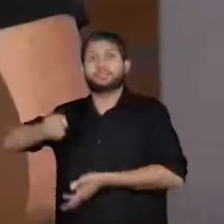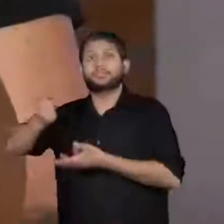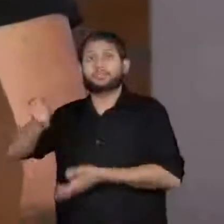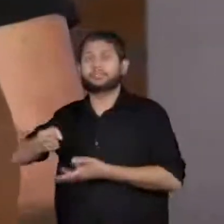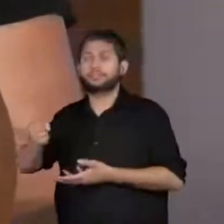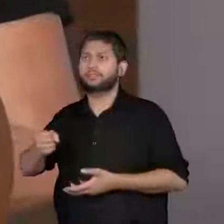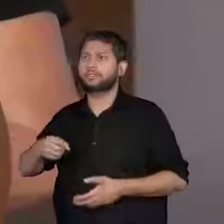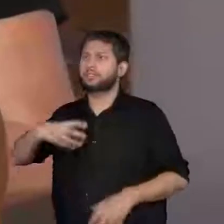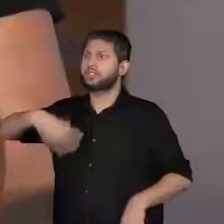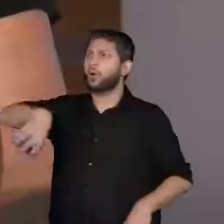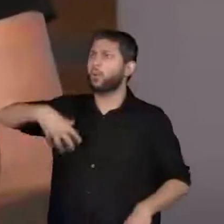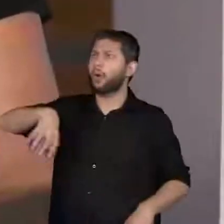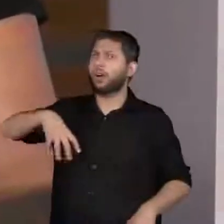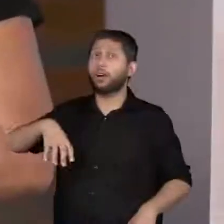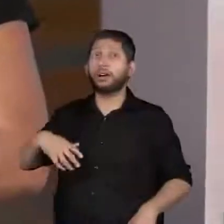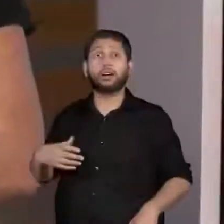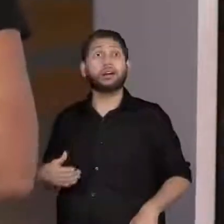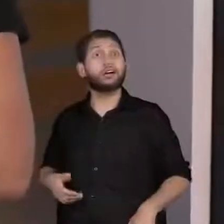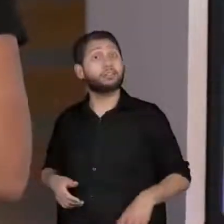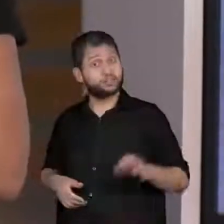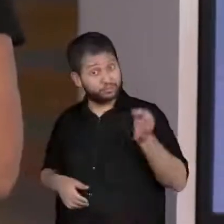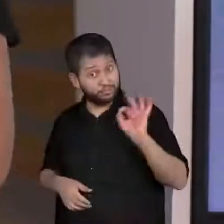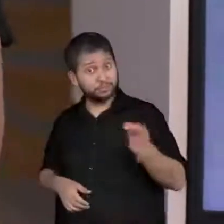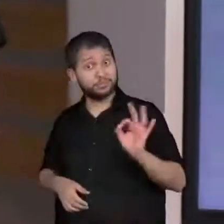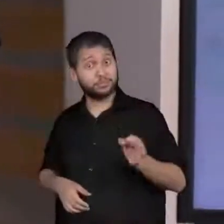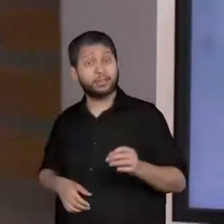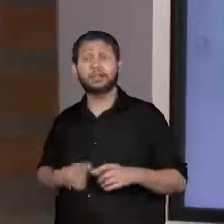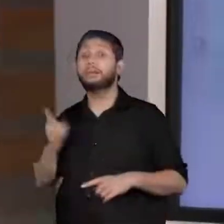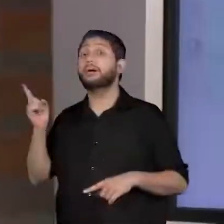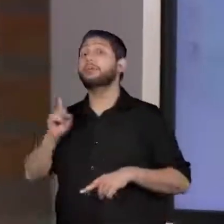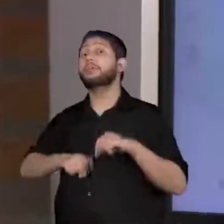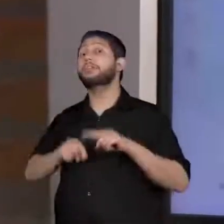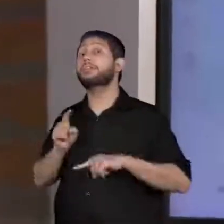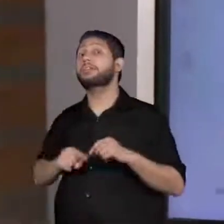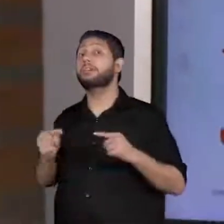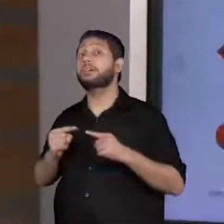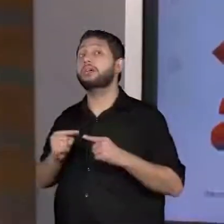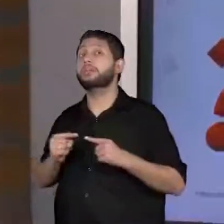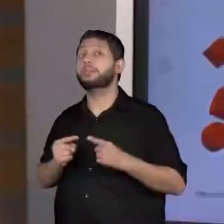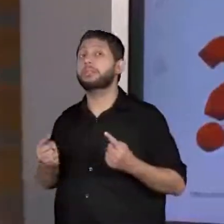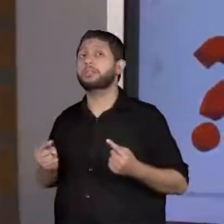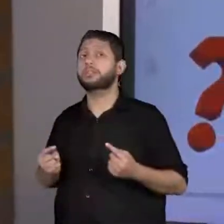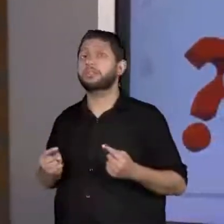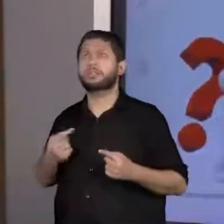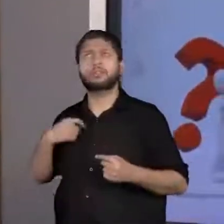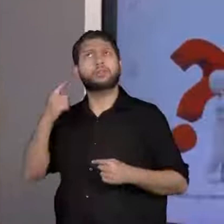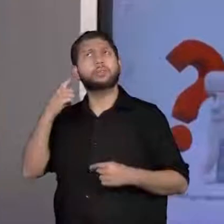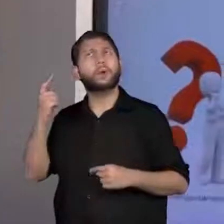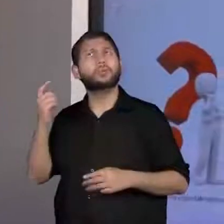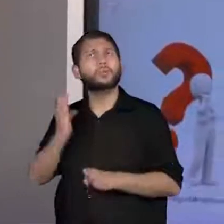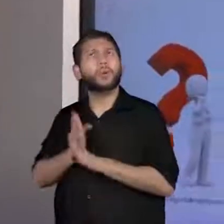É um chocalho? Isso, mas qual material qual será? Qual material será? Consegue identificar?